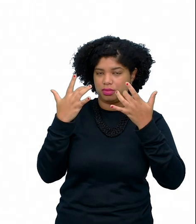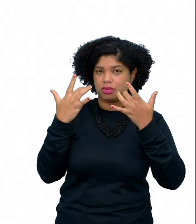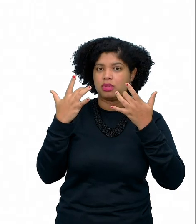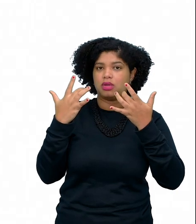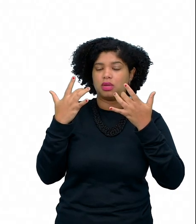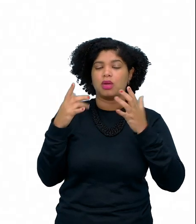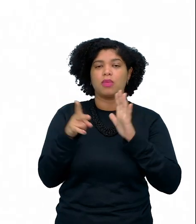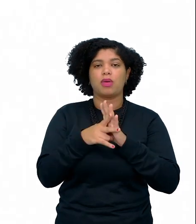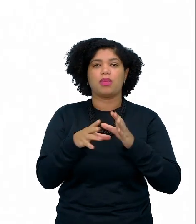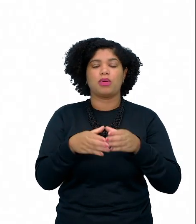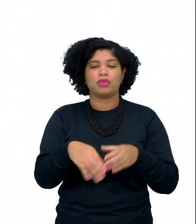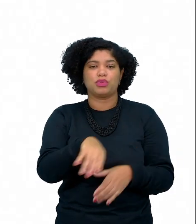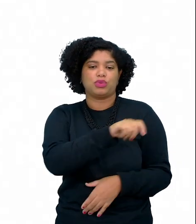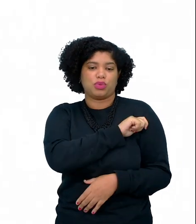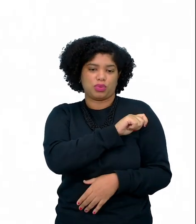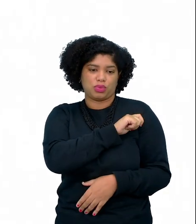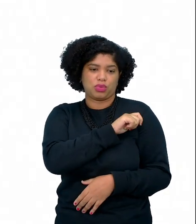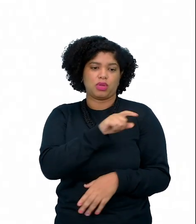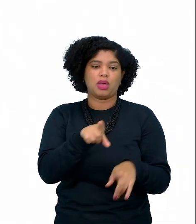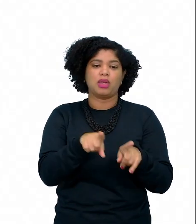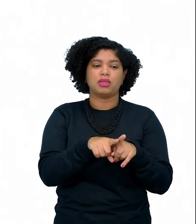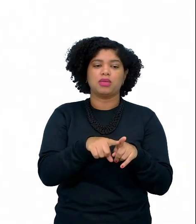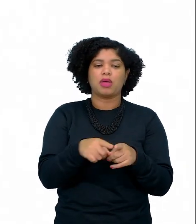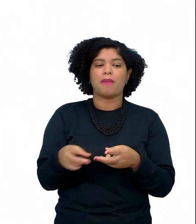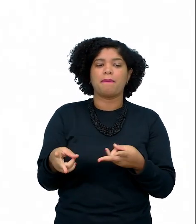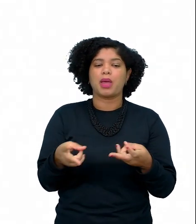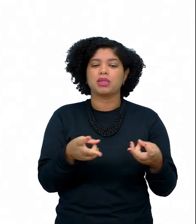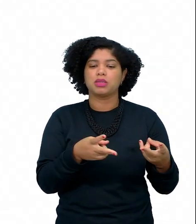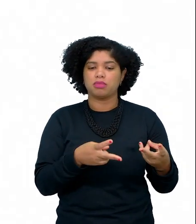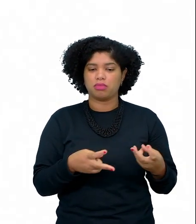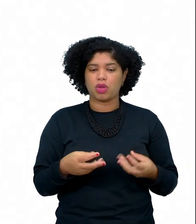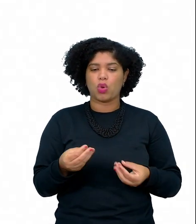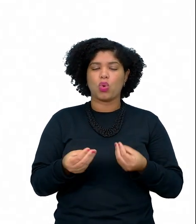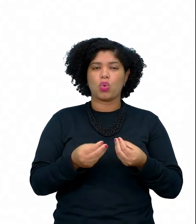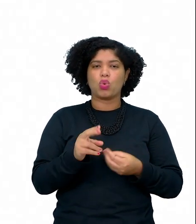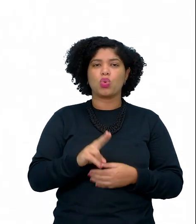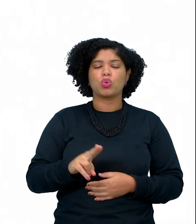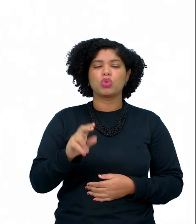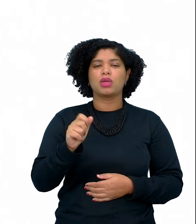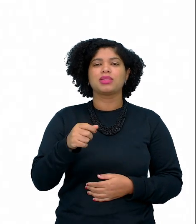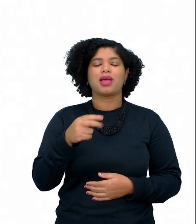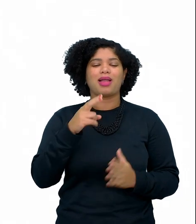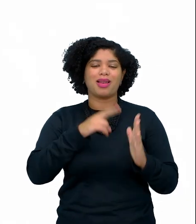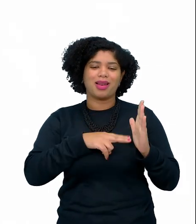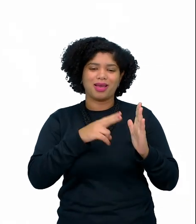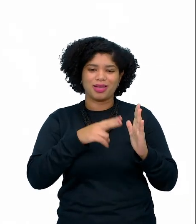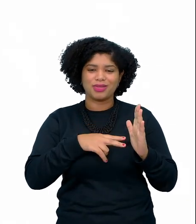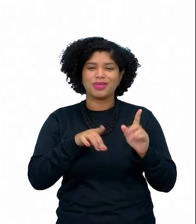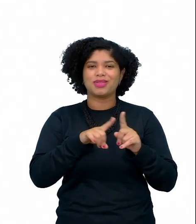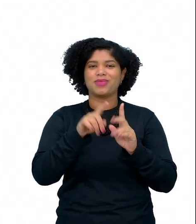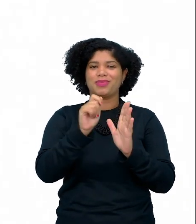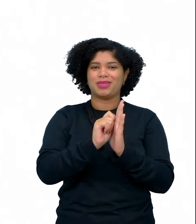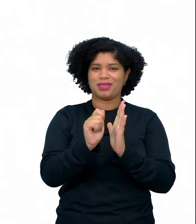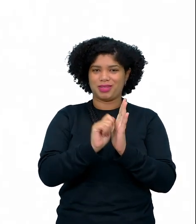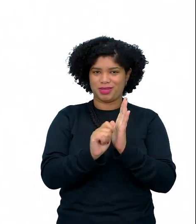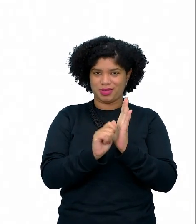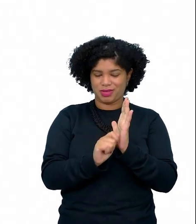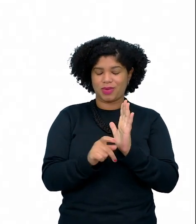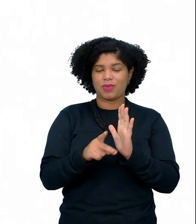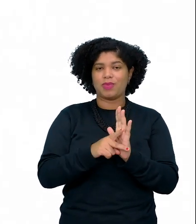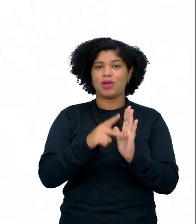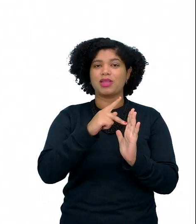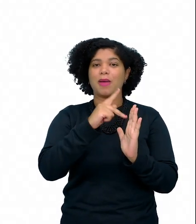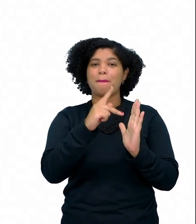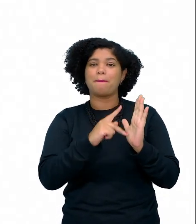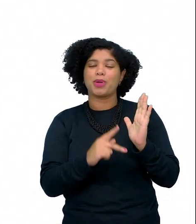para os alunos, né? E articular isso aí junto com a leitura e a escrita da poesia